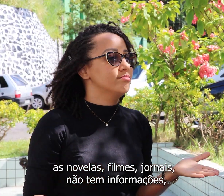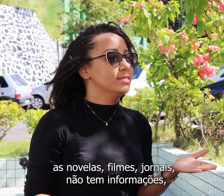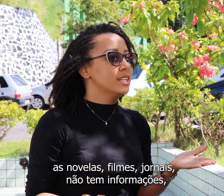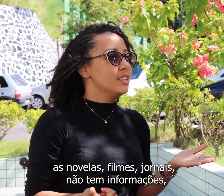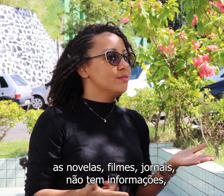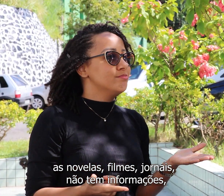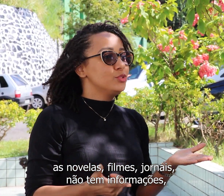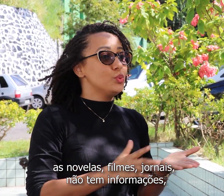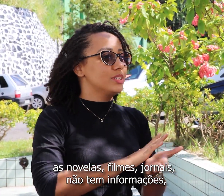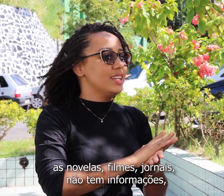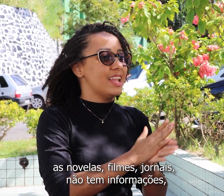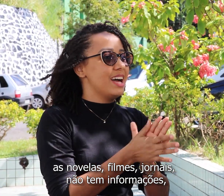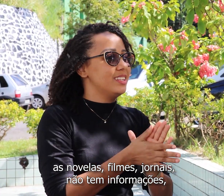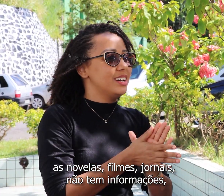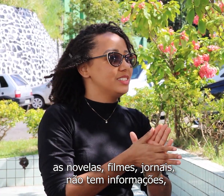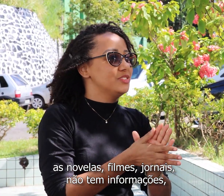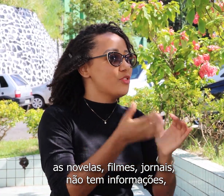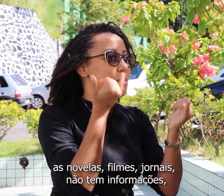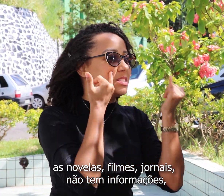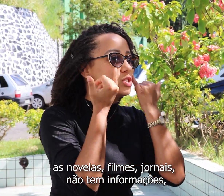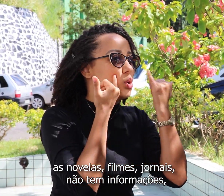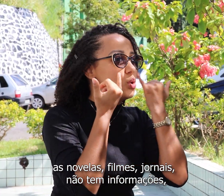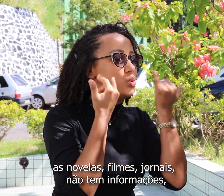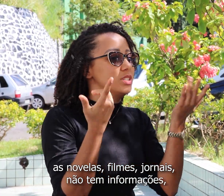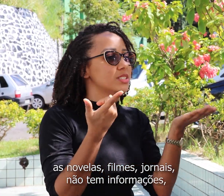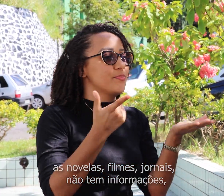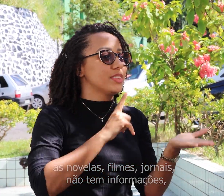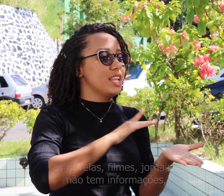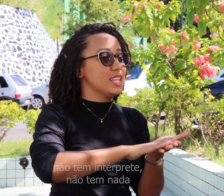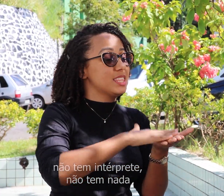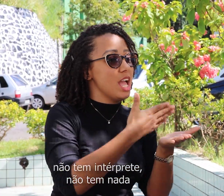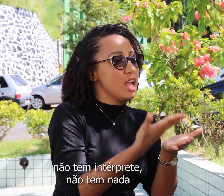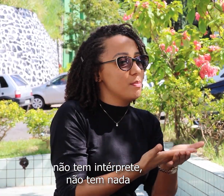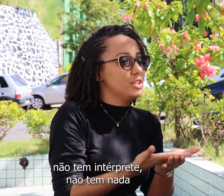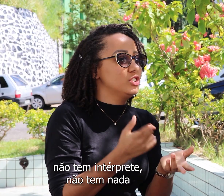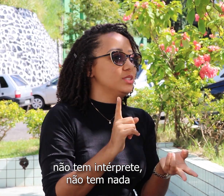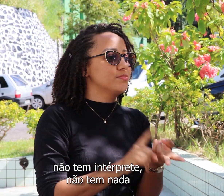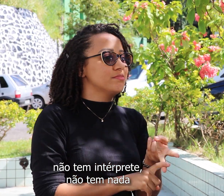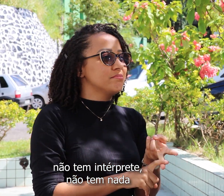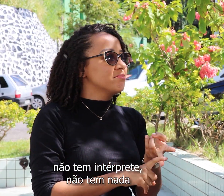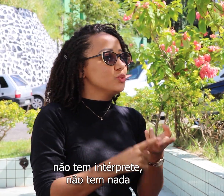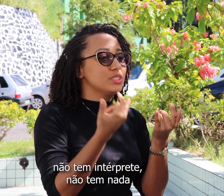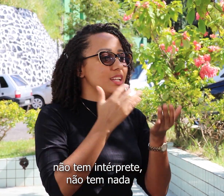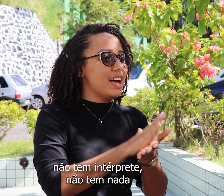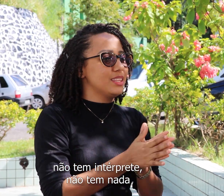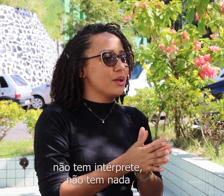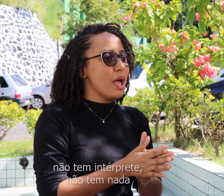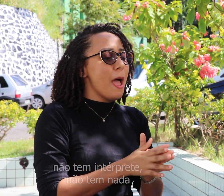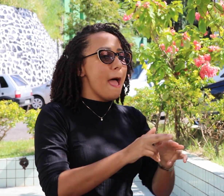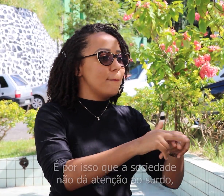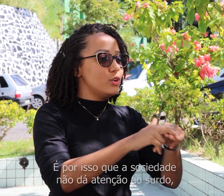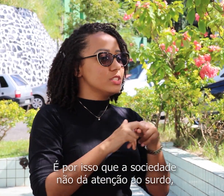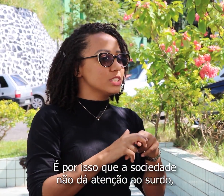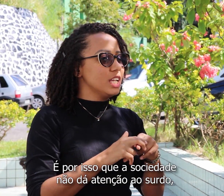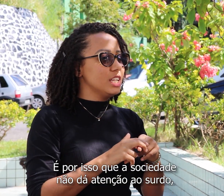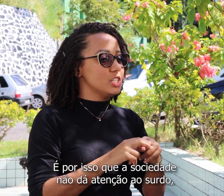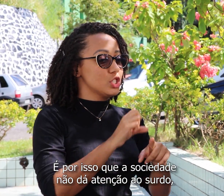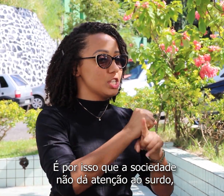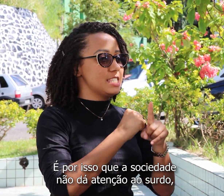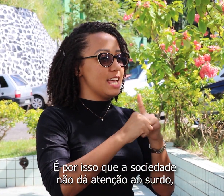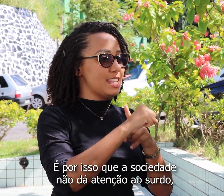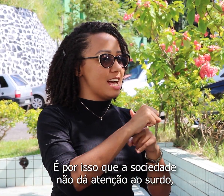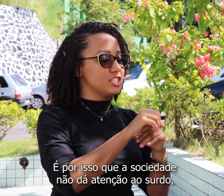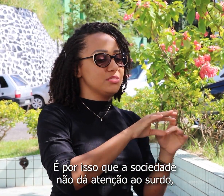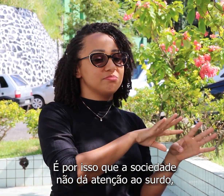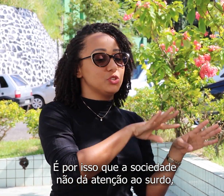jornal, não tem nada, informação de intérprete, não tem nada. É por isso que